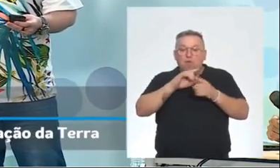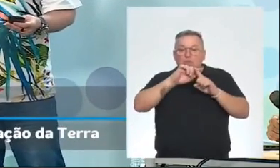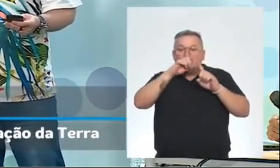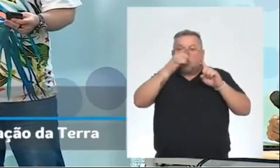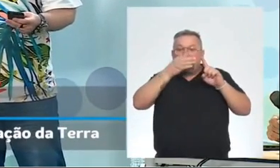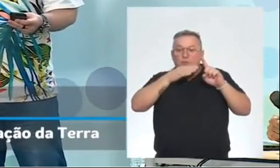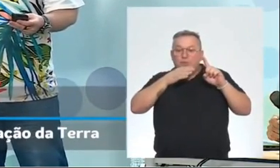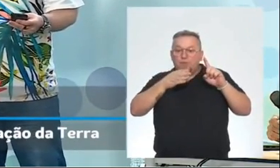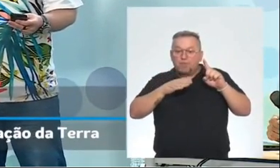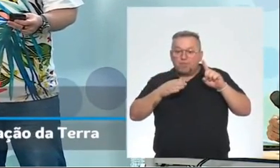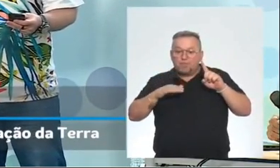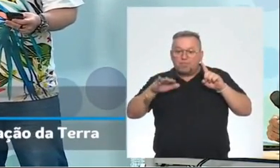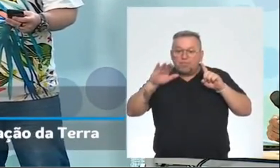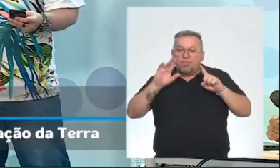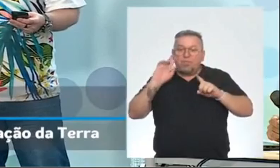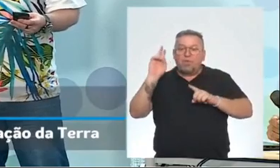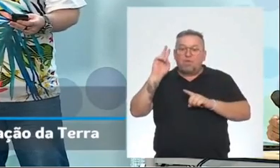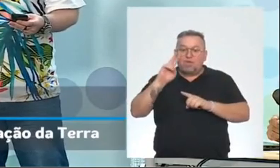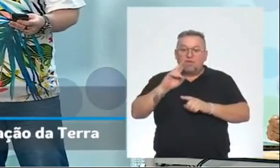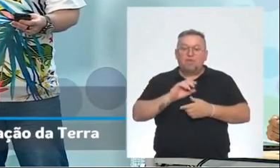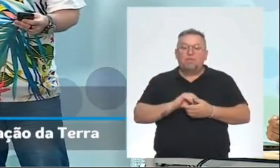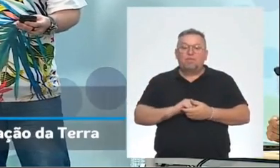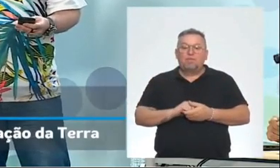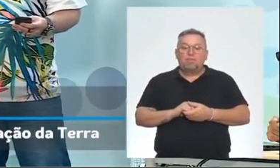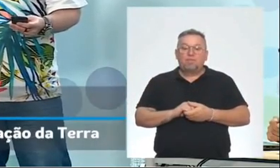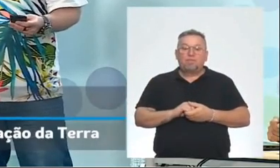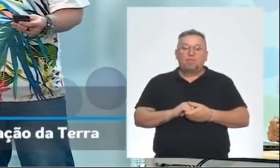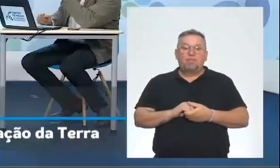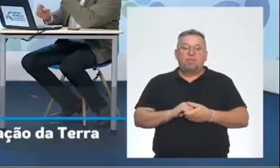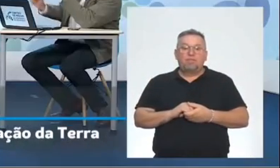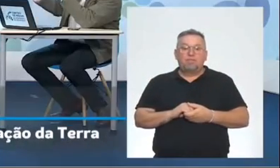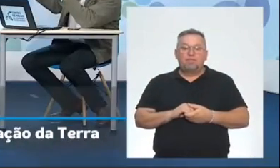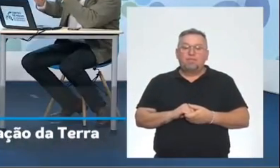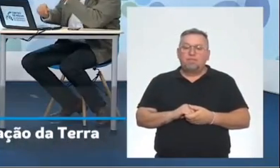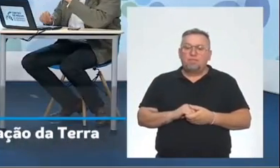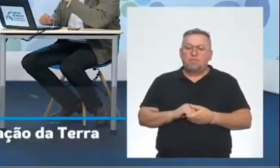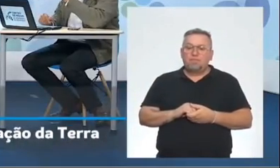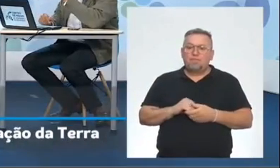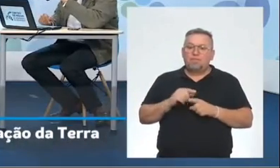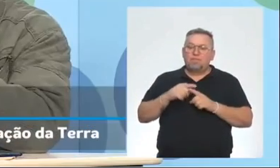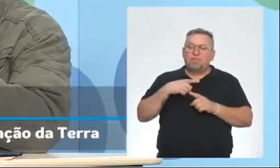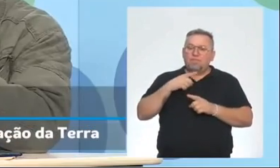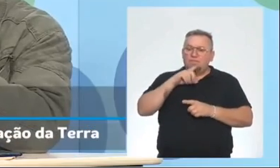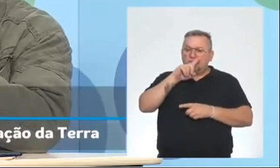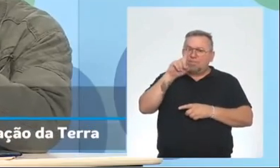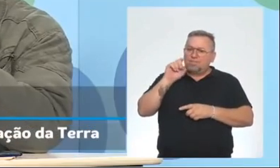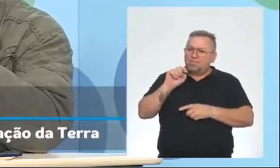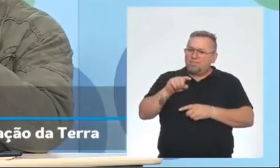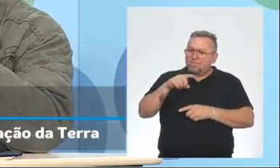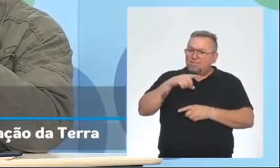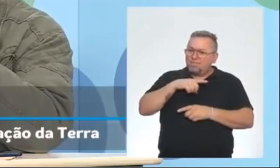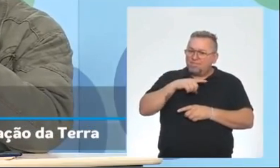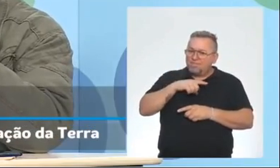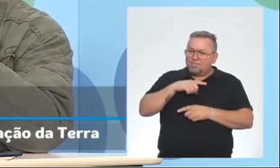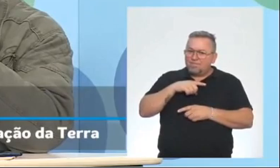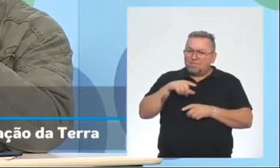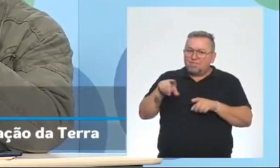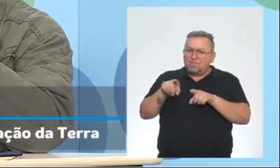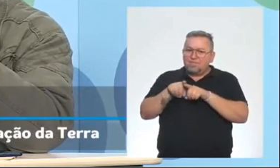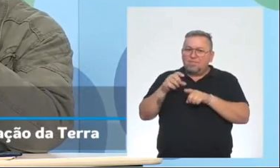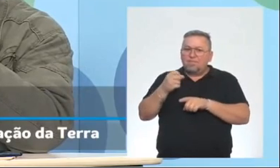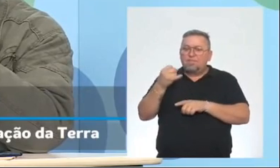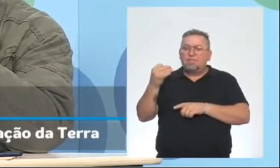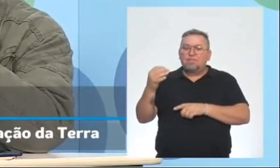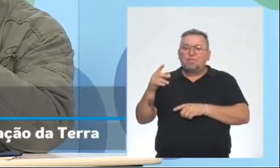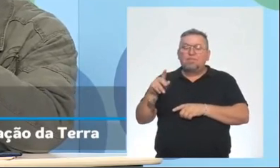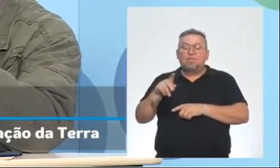nível dessa região aí para vocês observarem. Quer falar alguma coisa, Carol? Professor Antônio, eu fiquei agora aqui numa dúvida, eu acho que deve ser a dúvida também aí de muitos